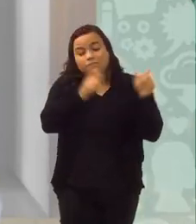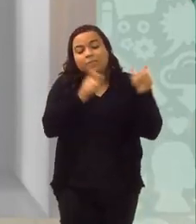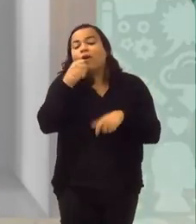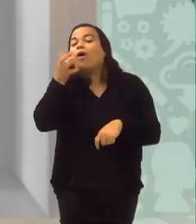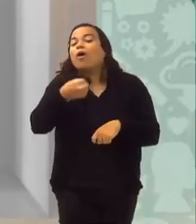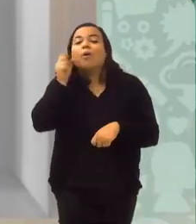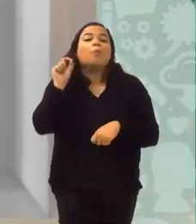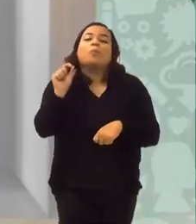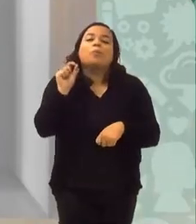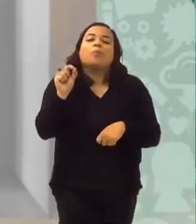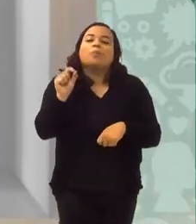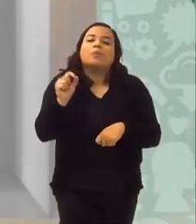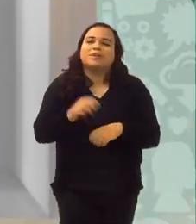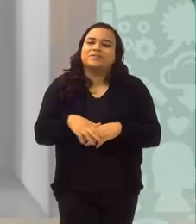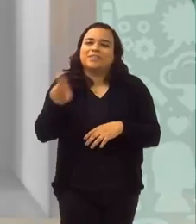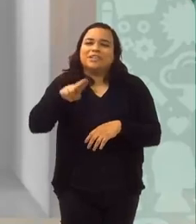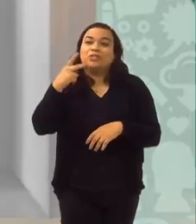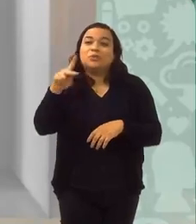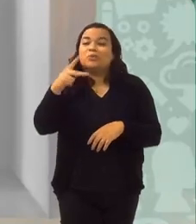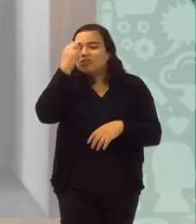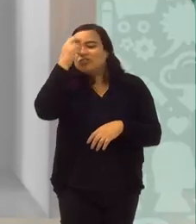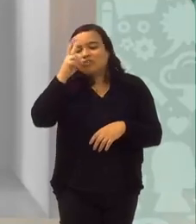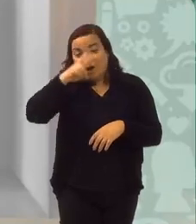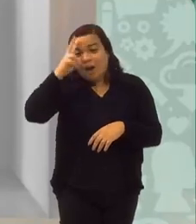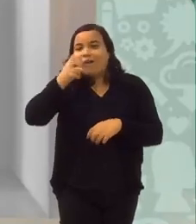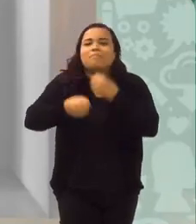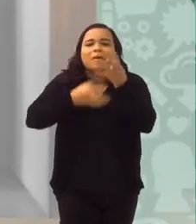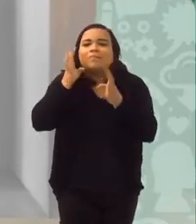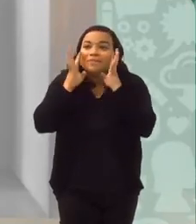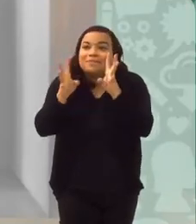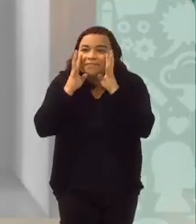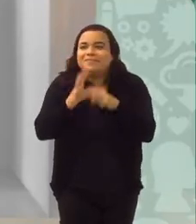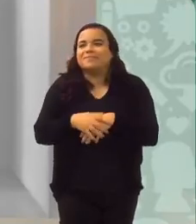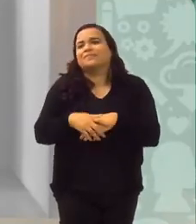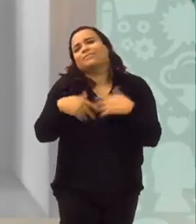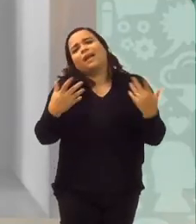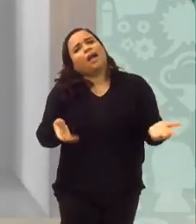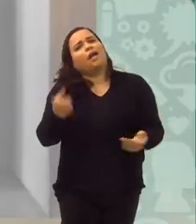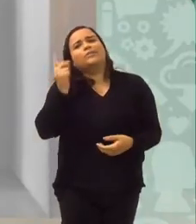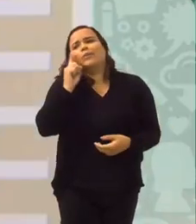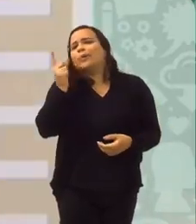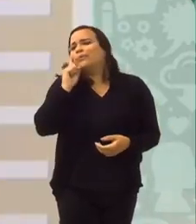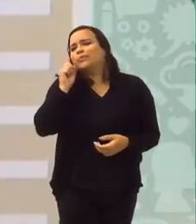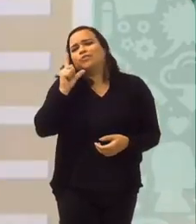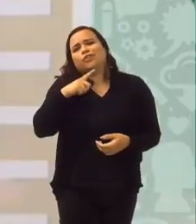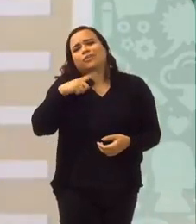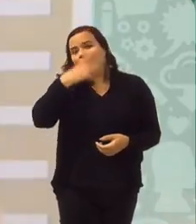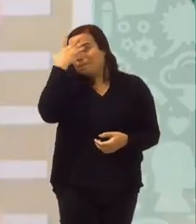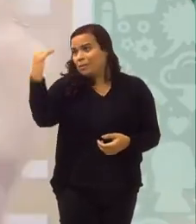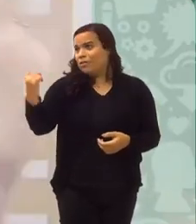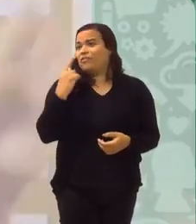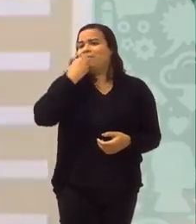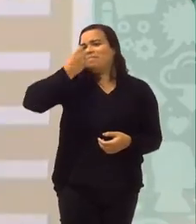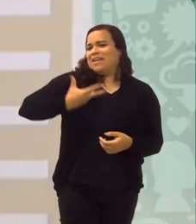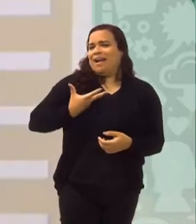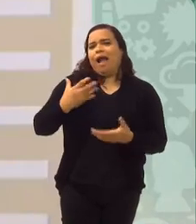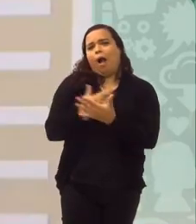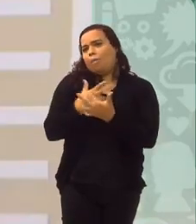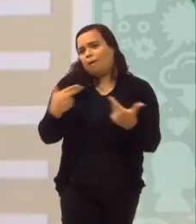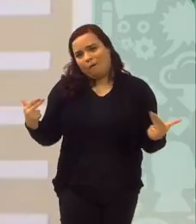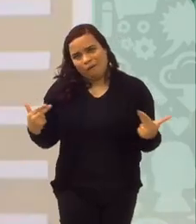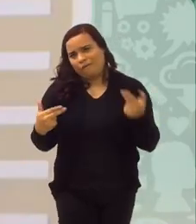de pessoas, né, que consomem as suas histórias? Todos os dias vem alguém sempre dizer